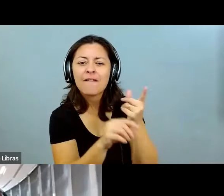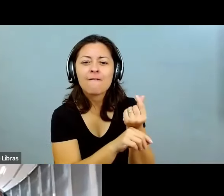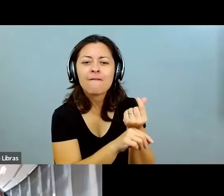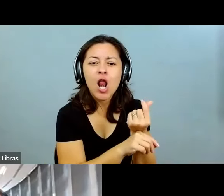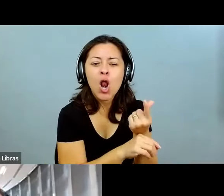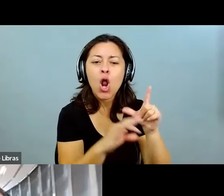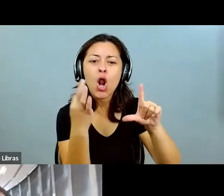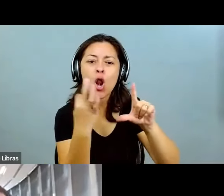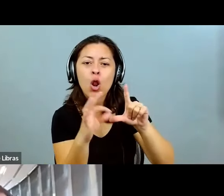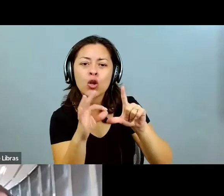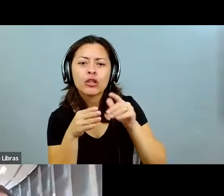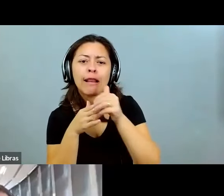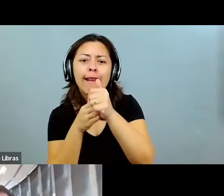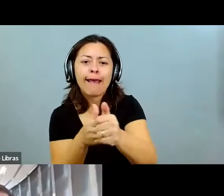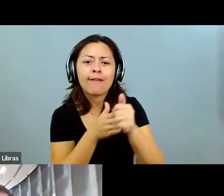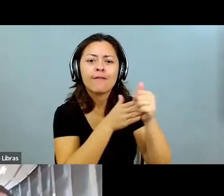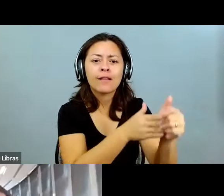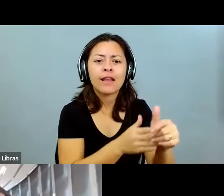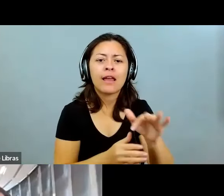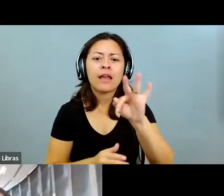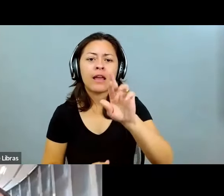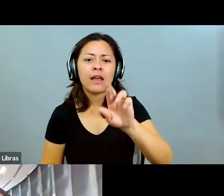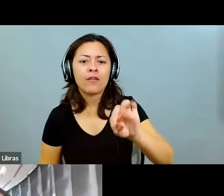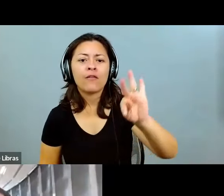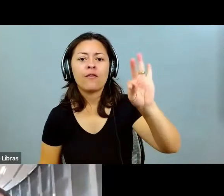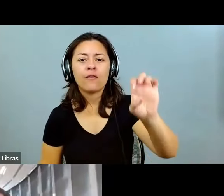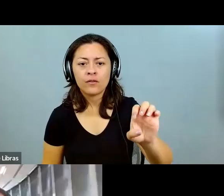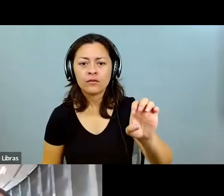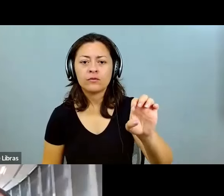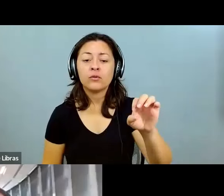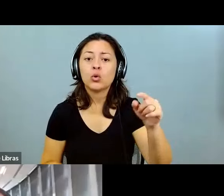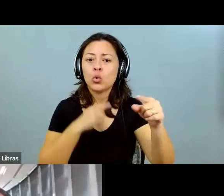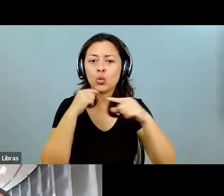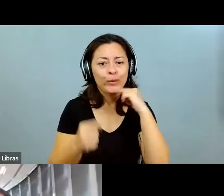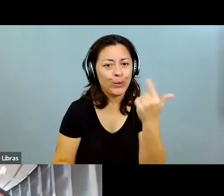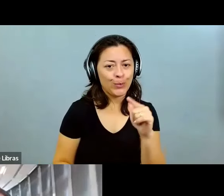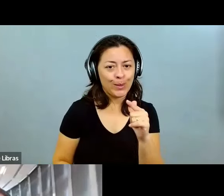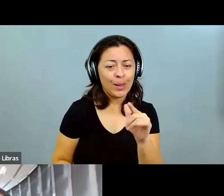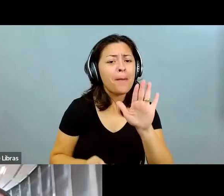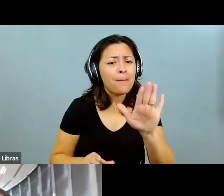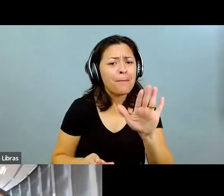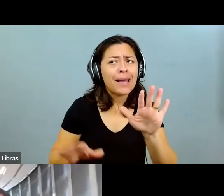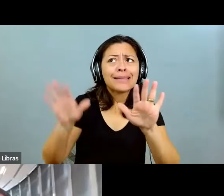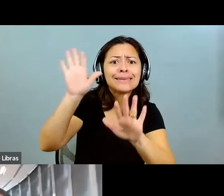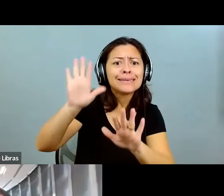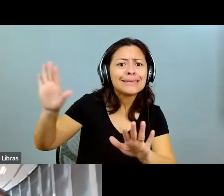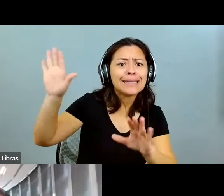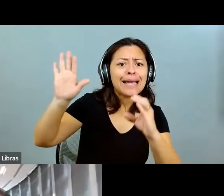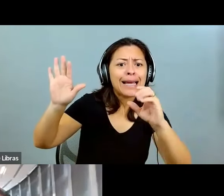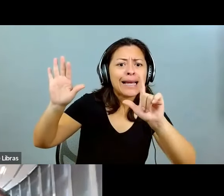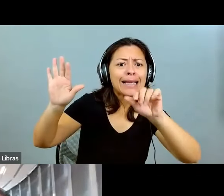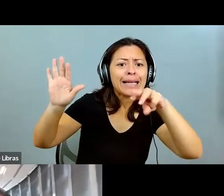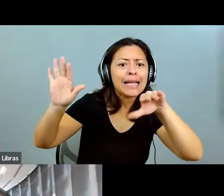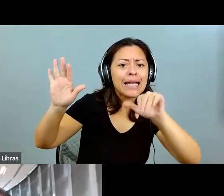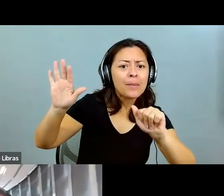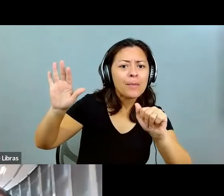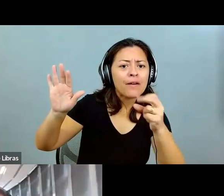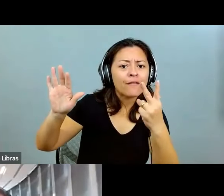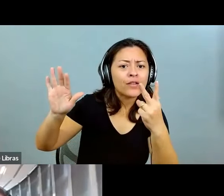Brasil eu não há dúvida disso né agora isso vai acontecer Qual que é o cenário climático vamos falar do cenário climático qual que para